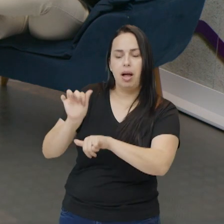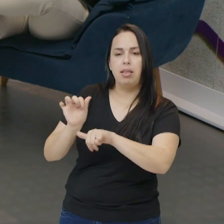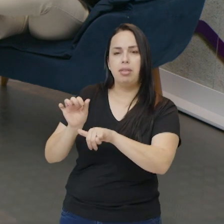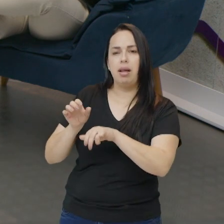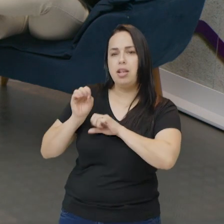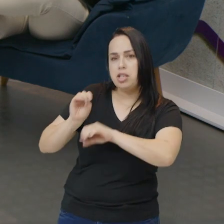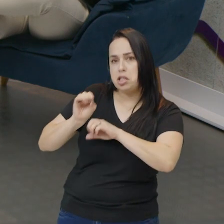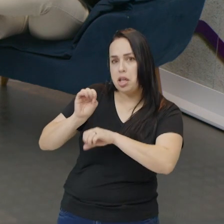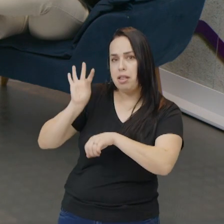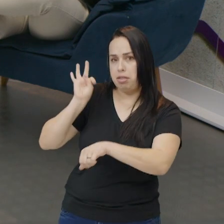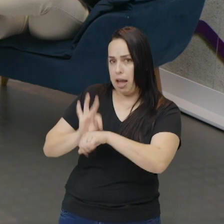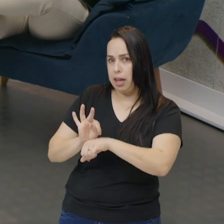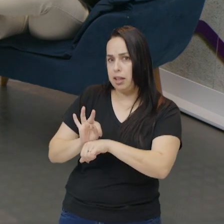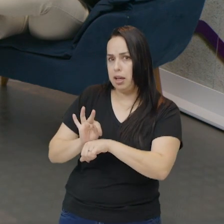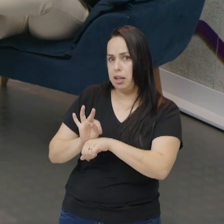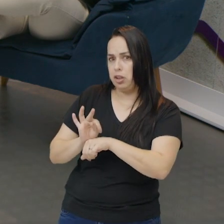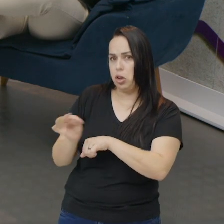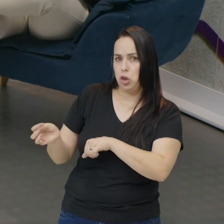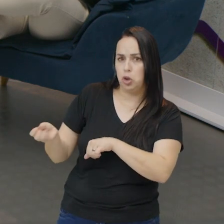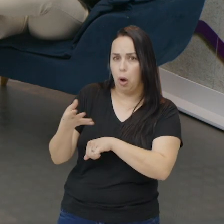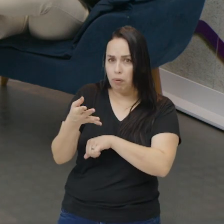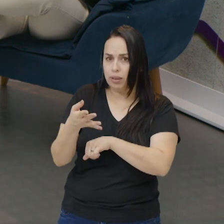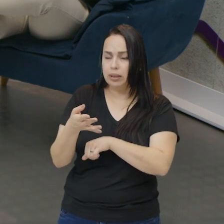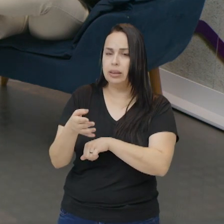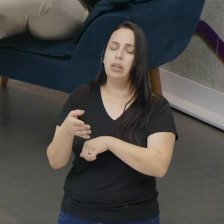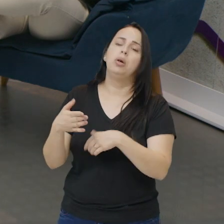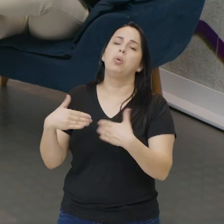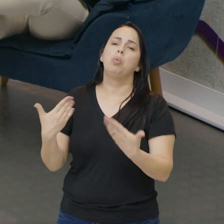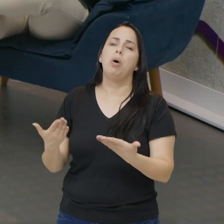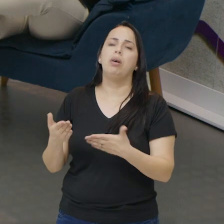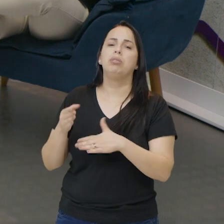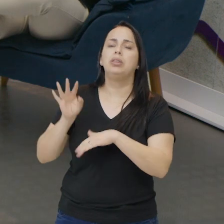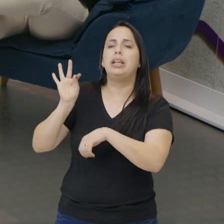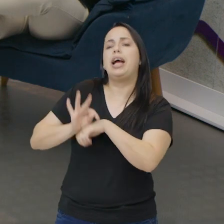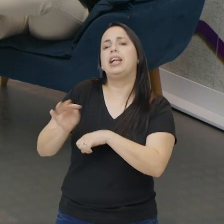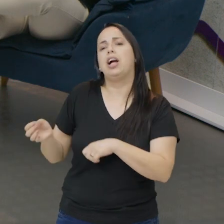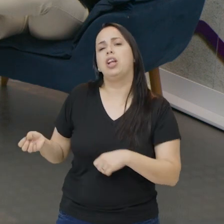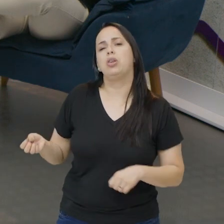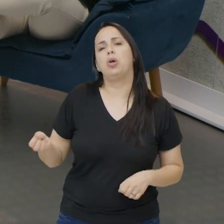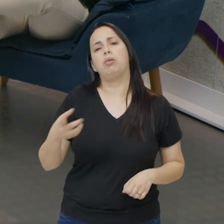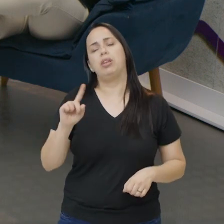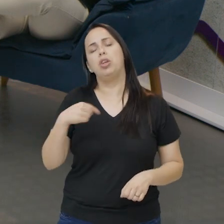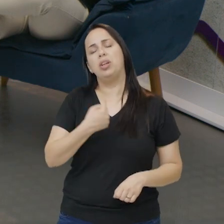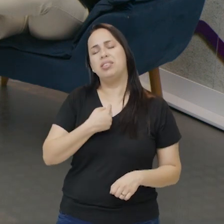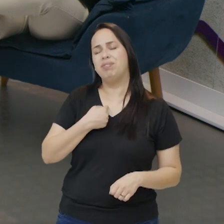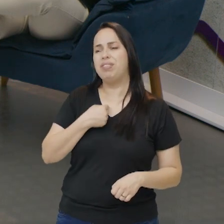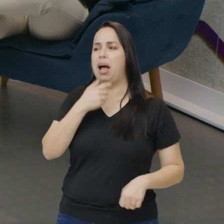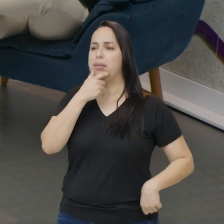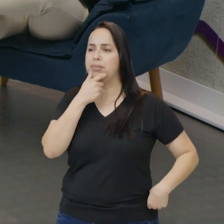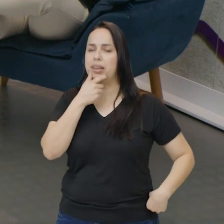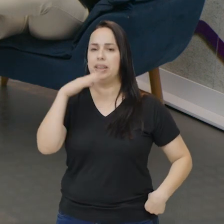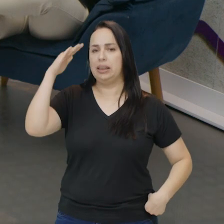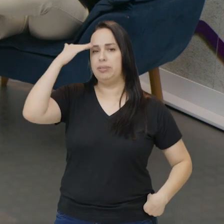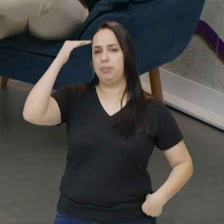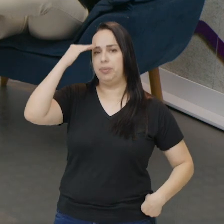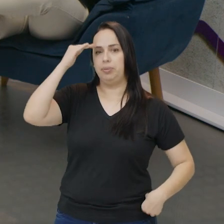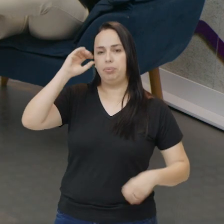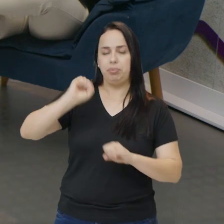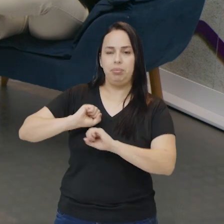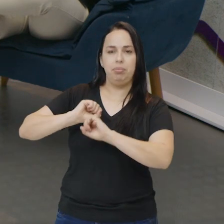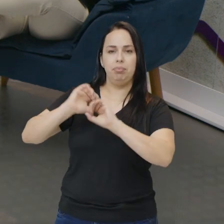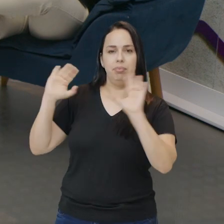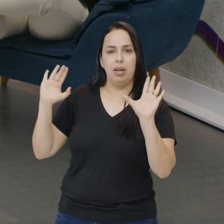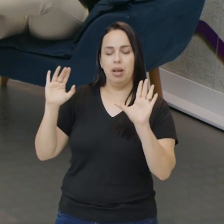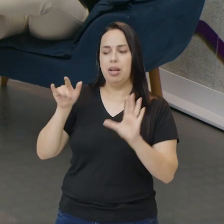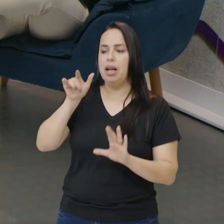outras técnicas que esse atendente tem que ter, né? Quais seriam algumas delas, assim, para a gente saber esse